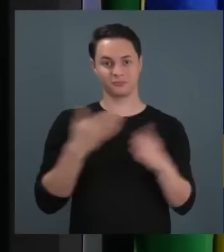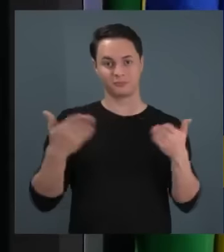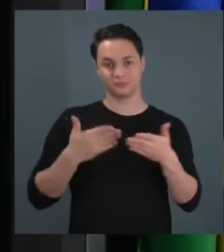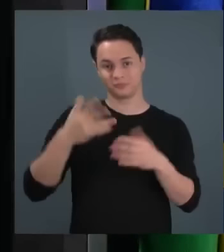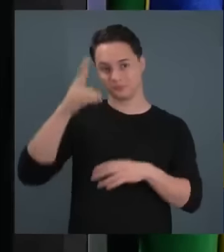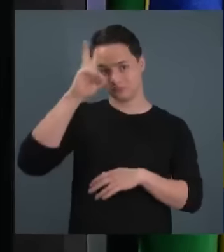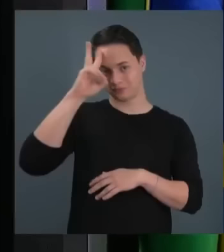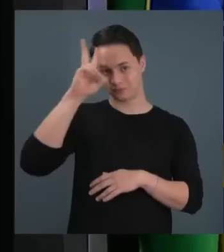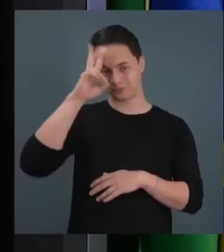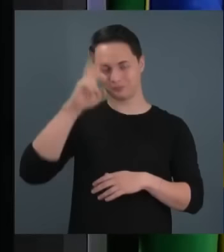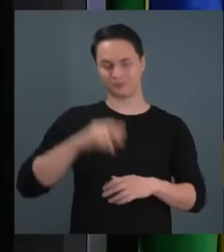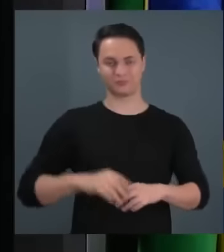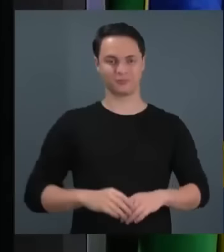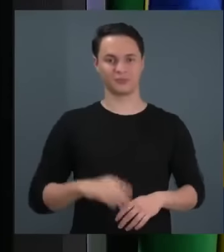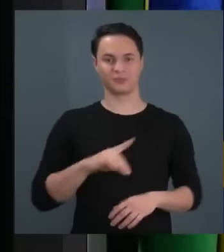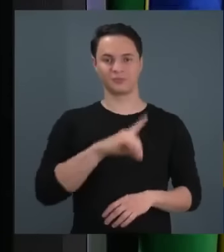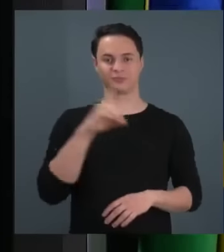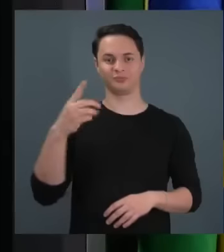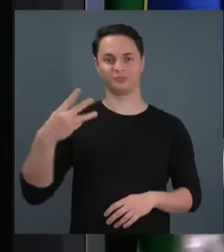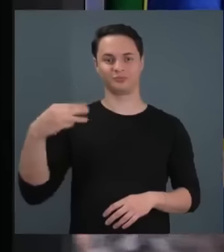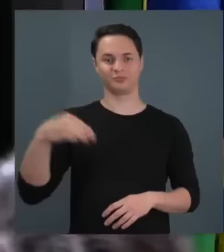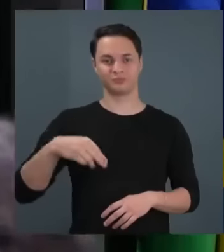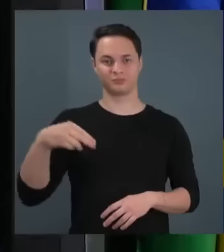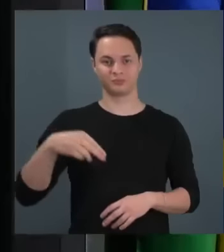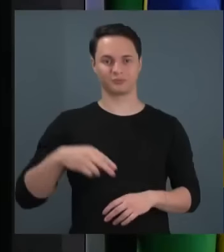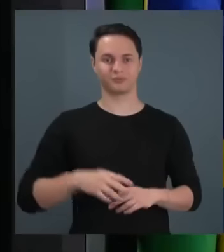segunda-feira, dia 3 de novembro. Olha,